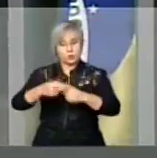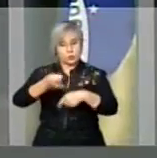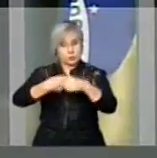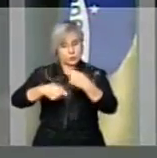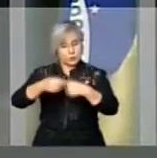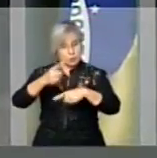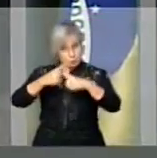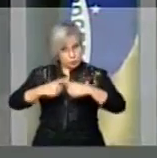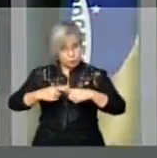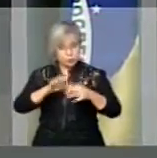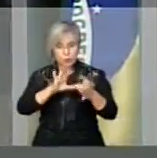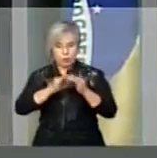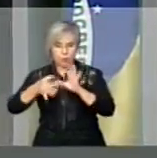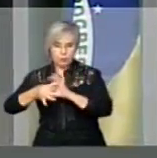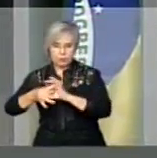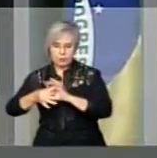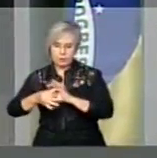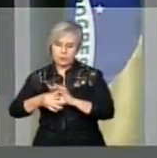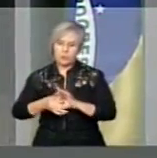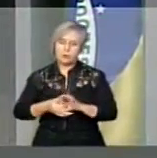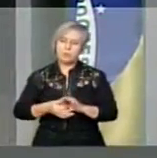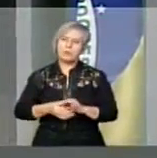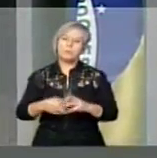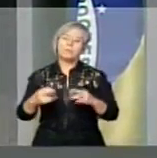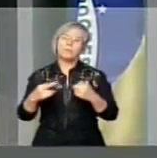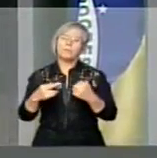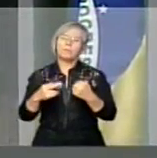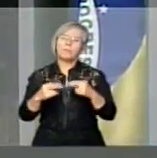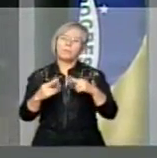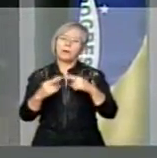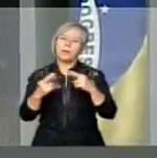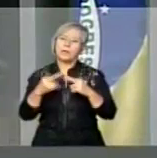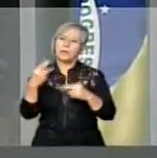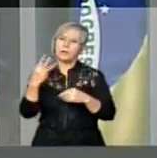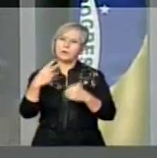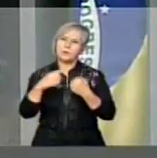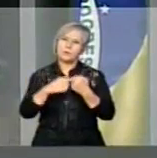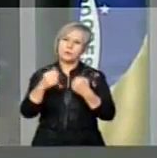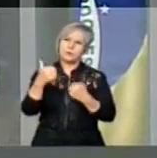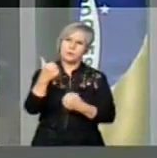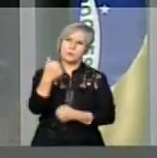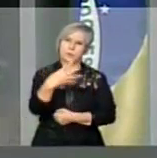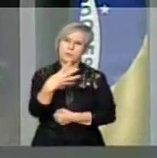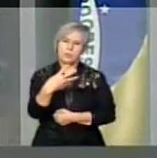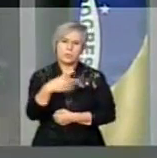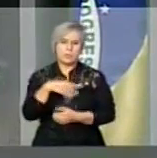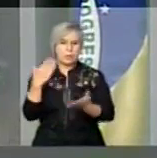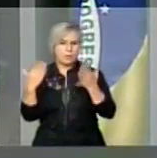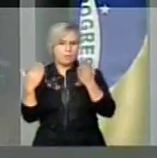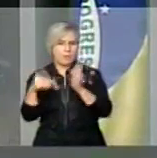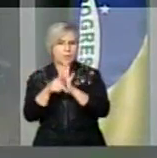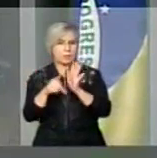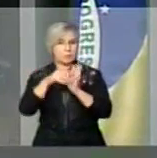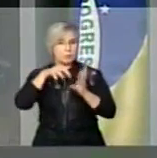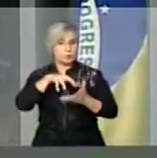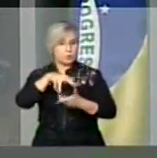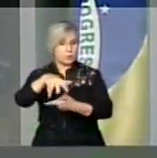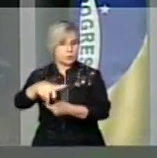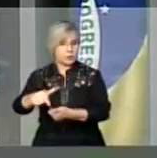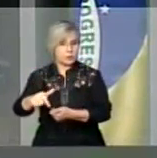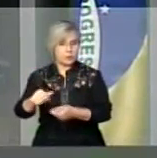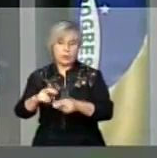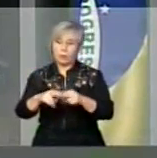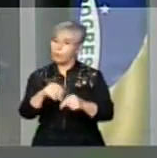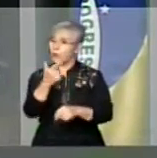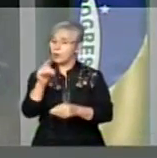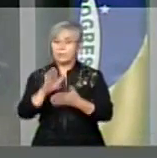O projeto de lei, em seu parágrafo 3º, artigo 14º, alterará o parâmetro internacional adotado pelo COI, pois não haverá